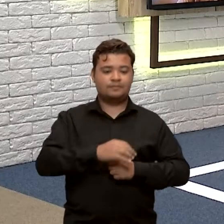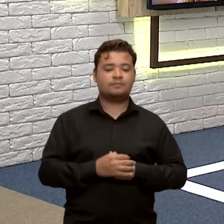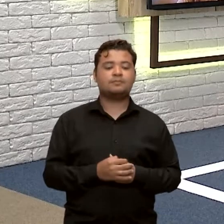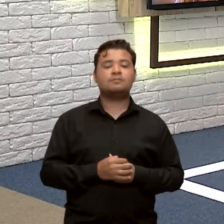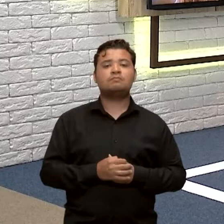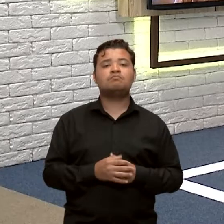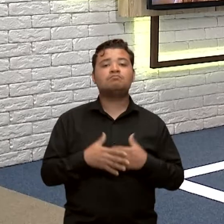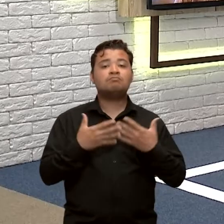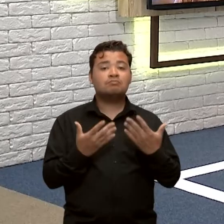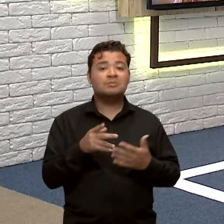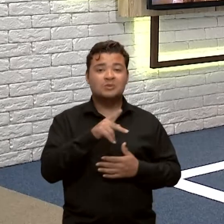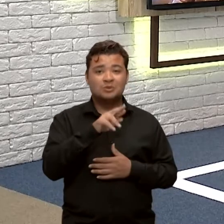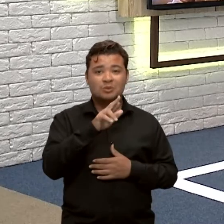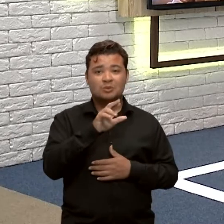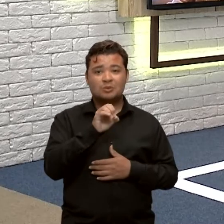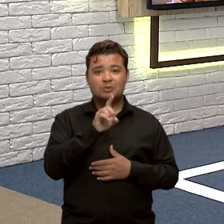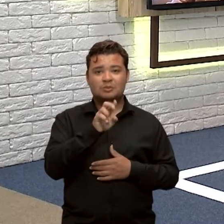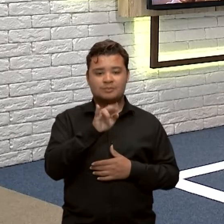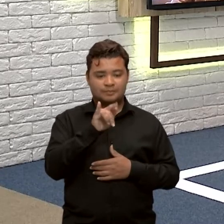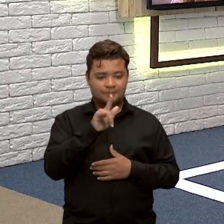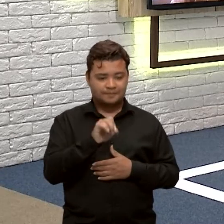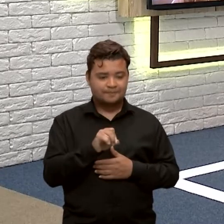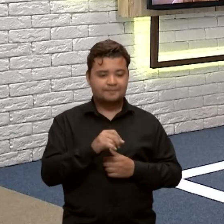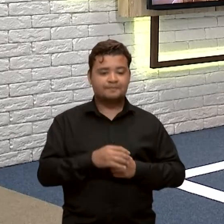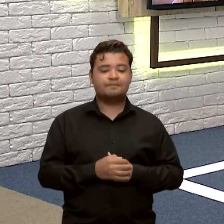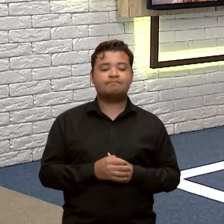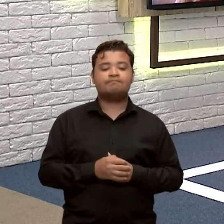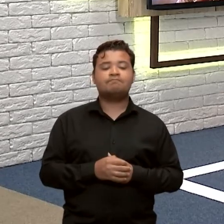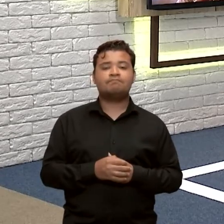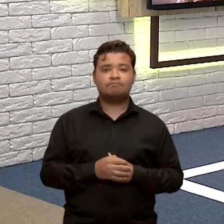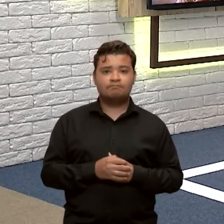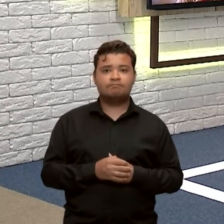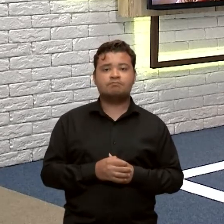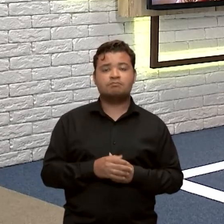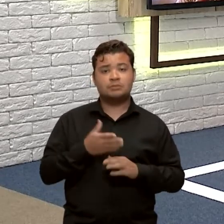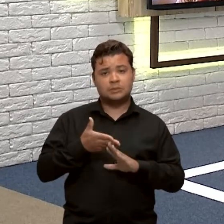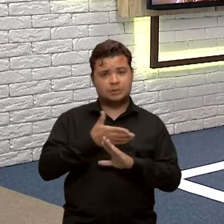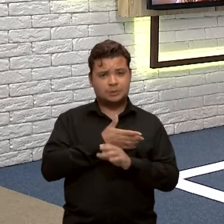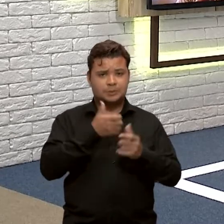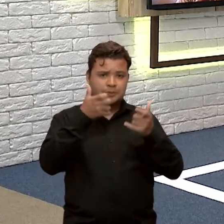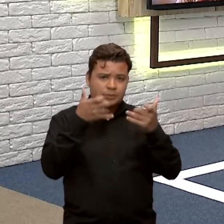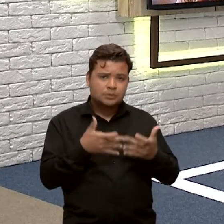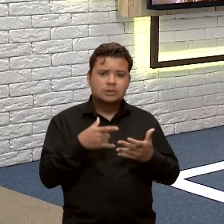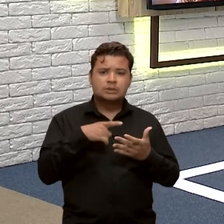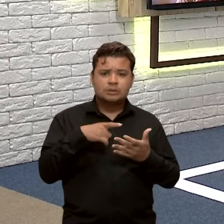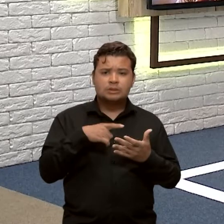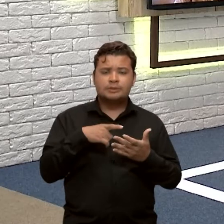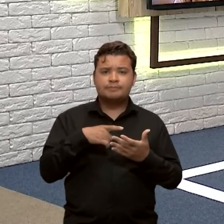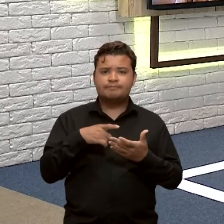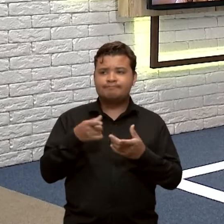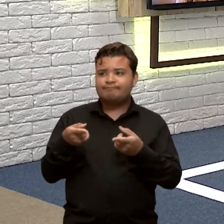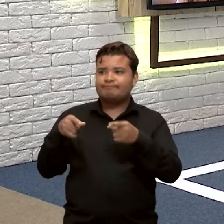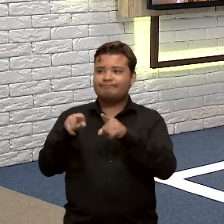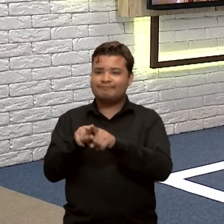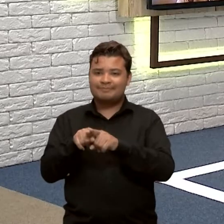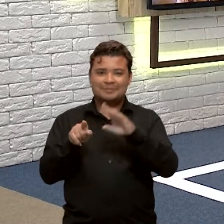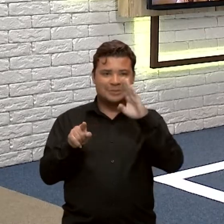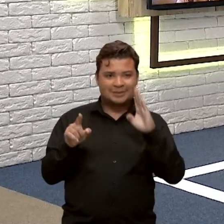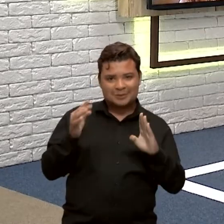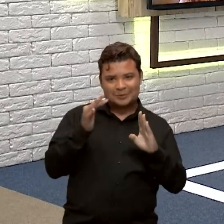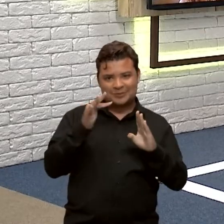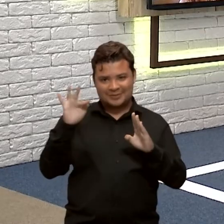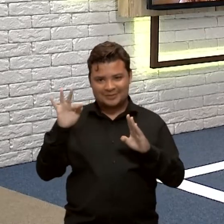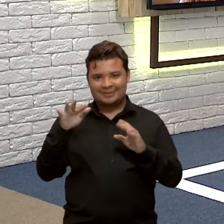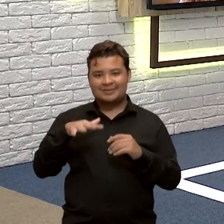Bom, e professor Rodrigo, a gente falou um pouco da interação, né? Brasil-França na área das engenharias. Sei que o